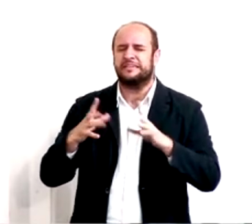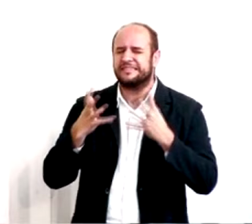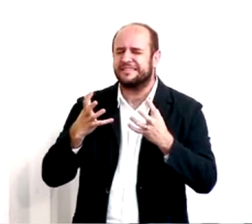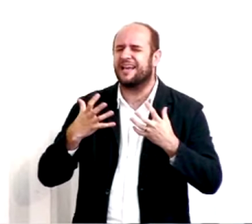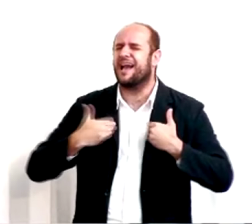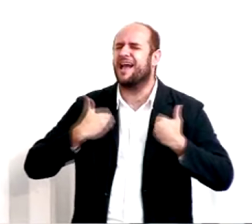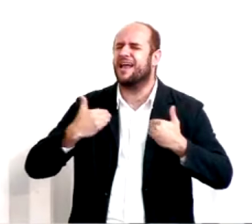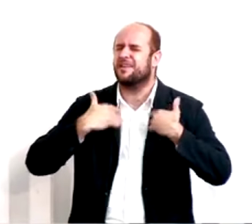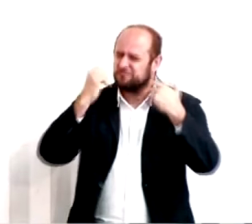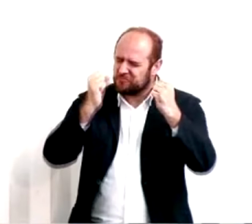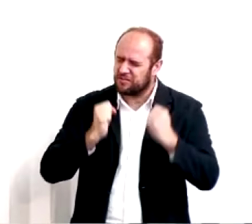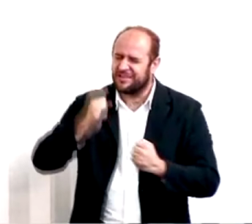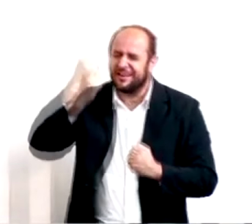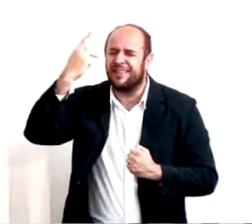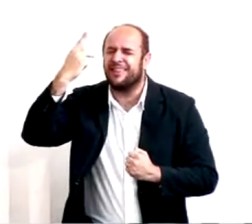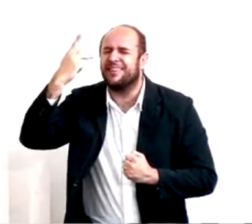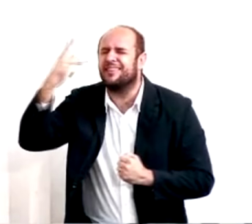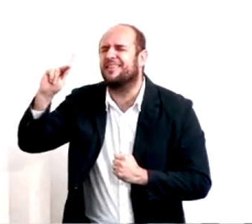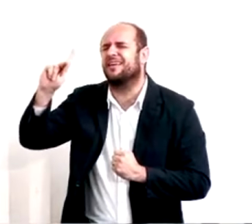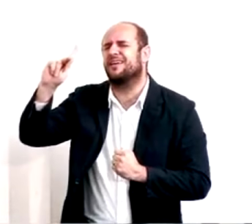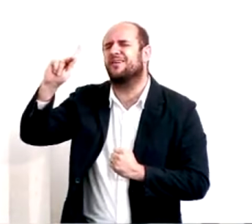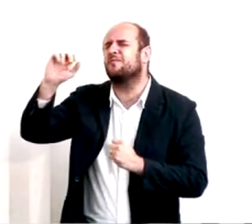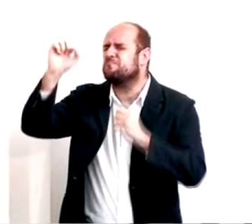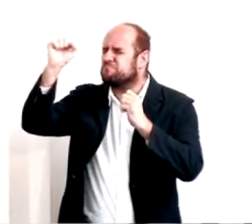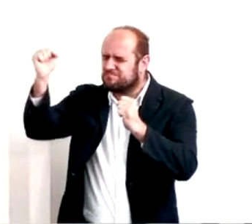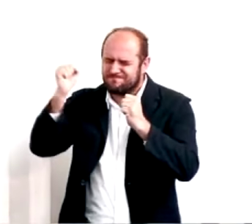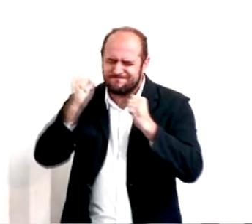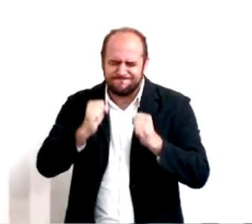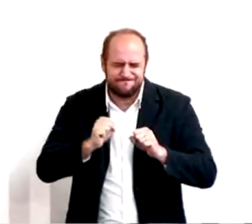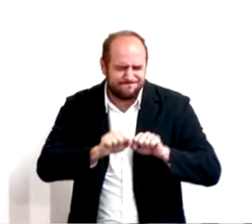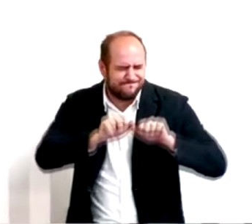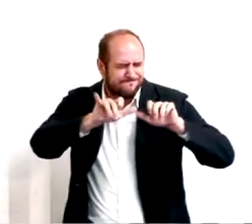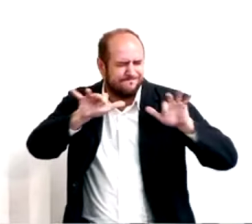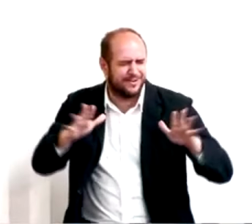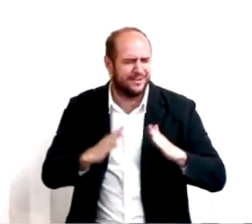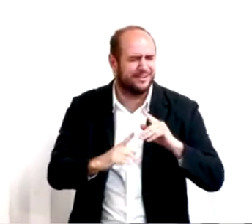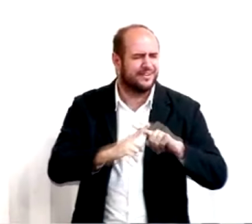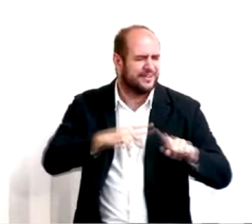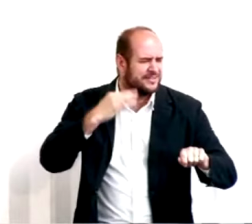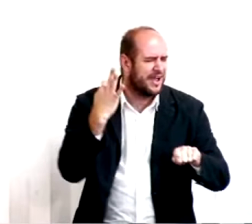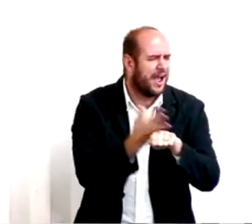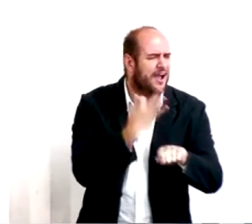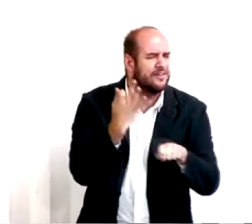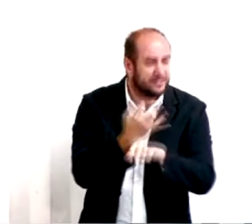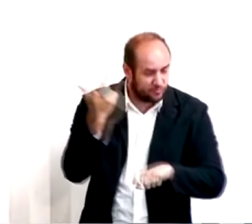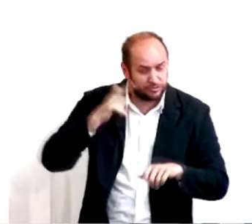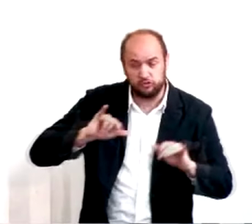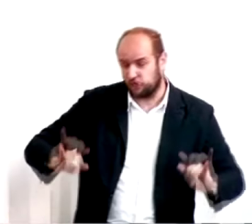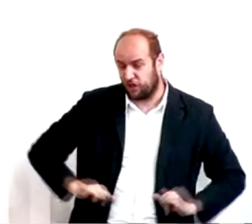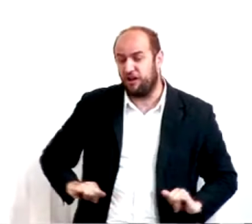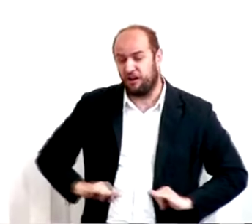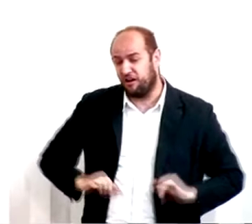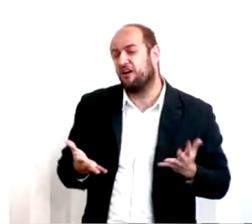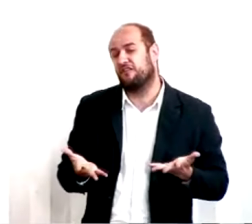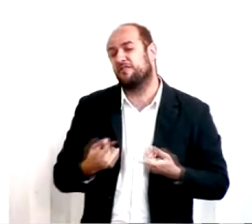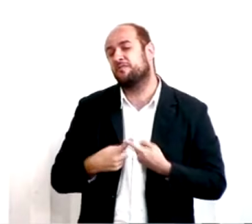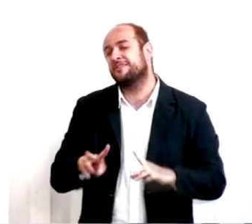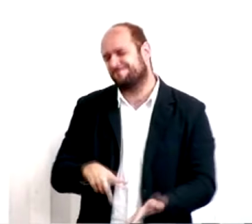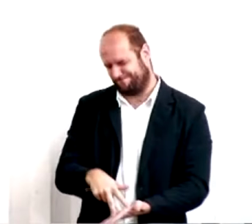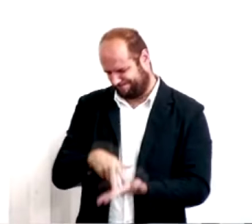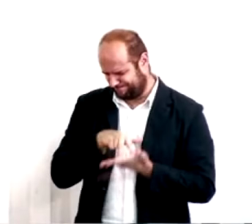poder Obrigado pelo poder que o Senhor tem concedido a tua igreja para testemunhar resistir sofrer mas